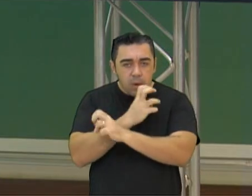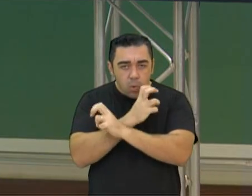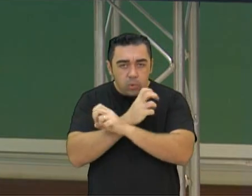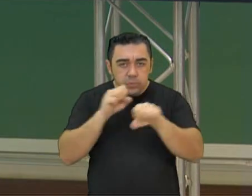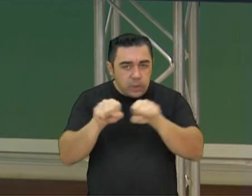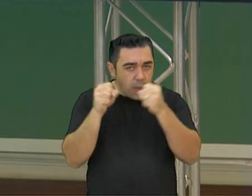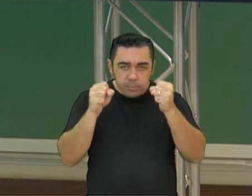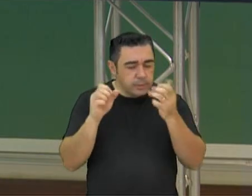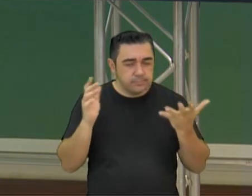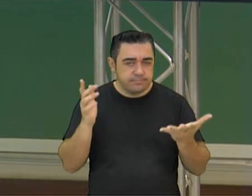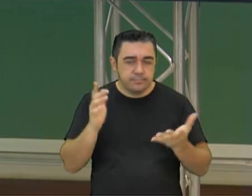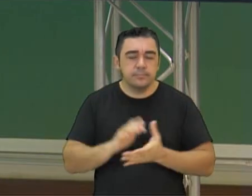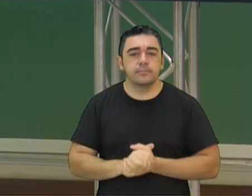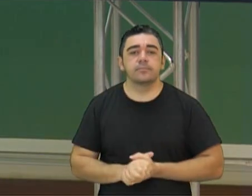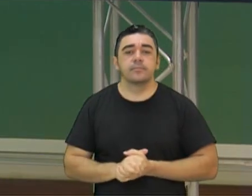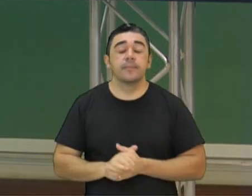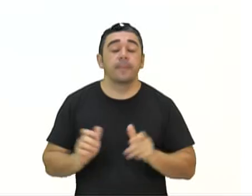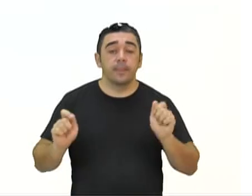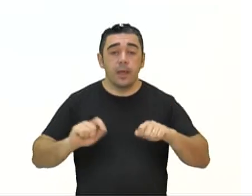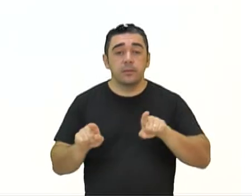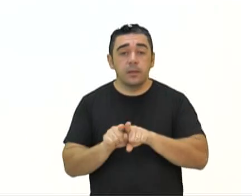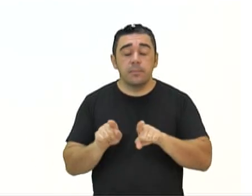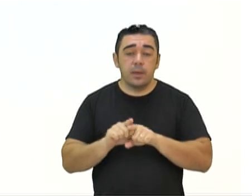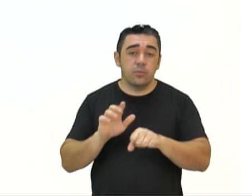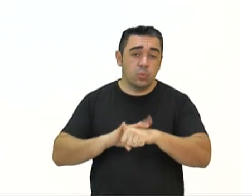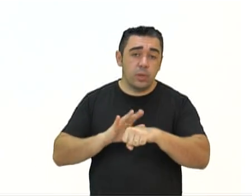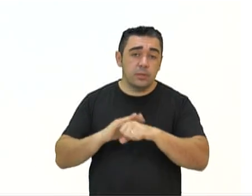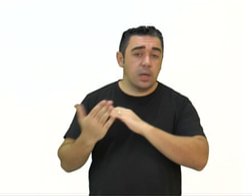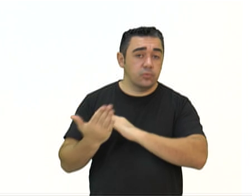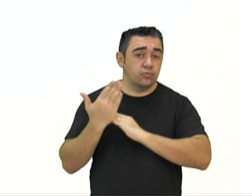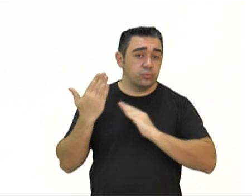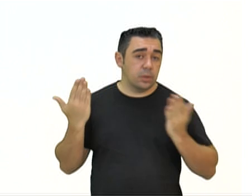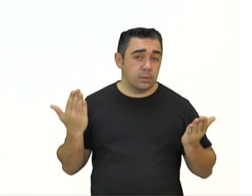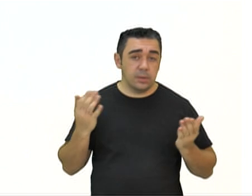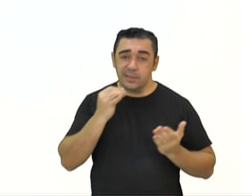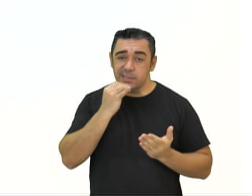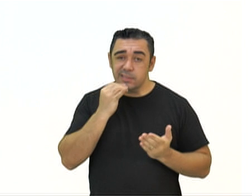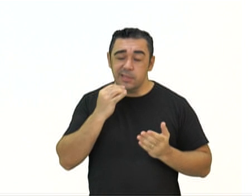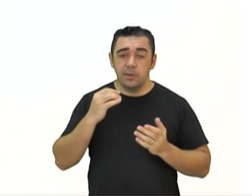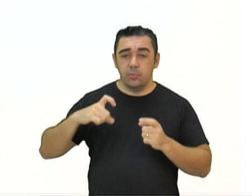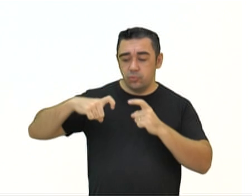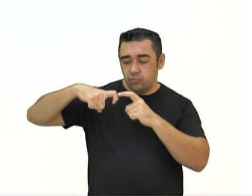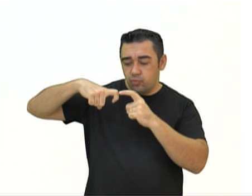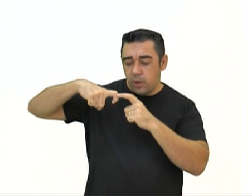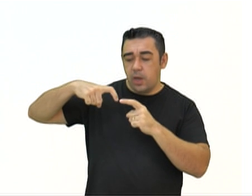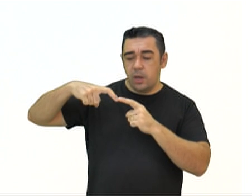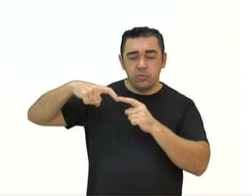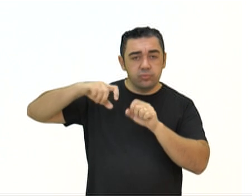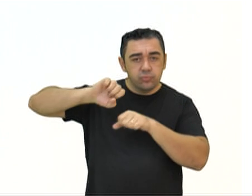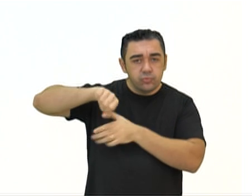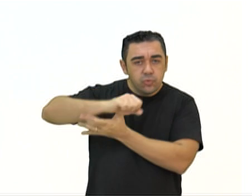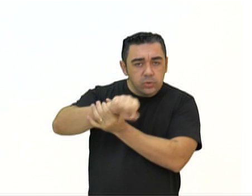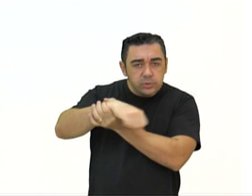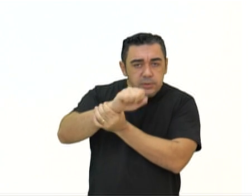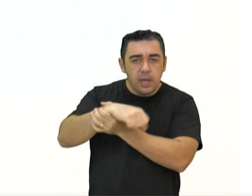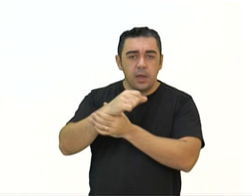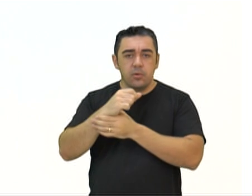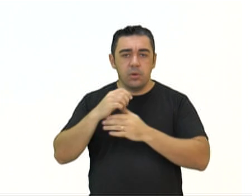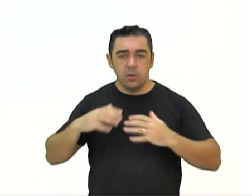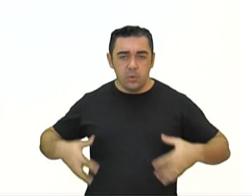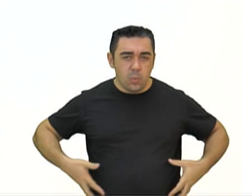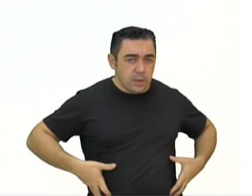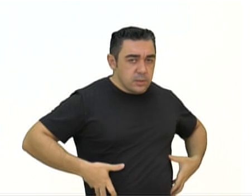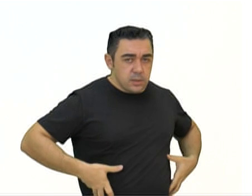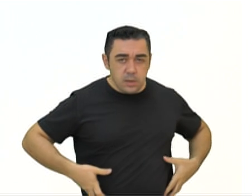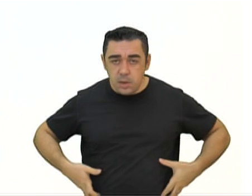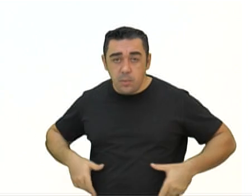nossa. Trata as patologias, né? Então, a questão de tornozelo, joelho, quadril. Então, esses problemas que a